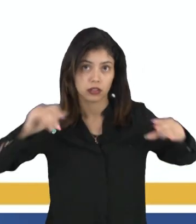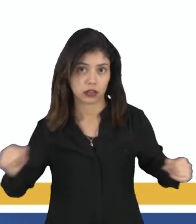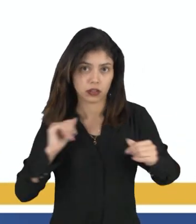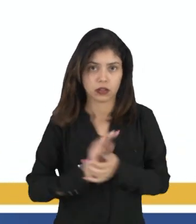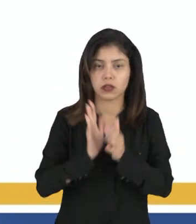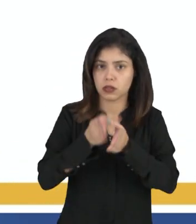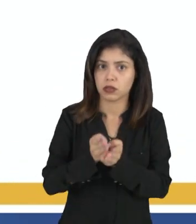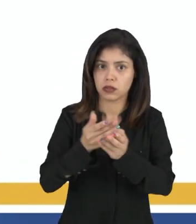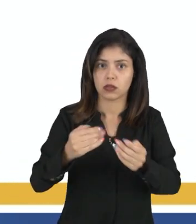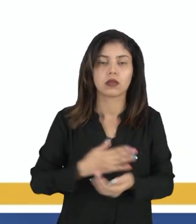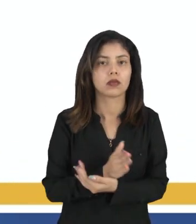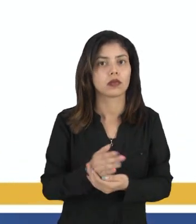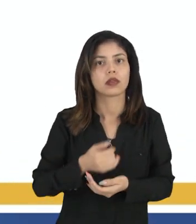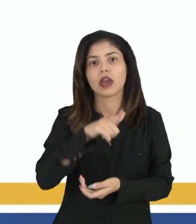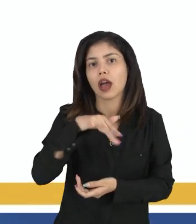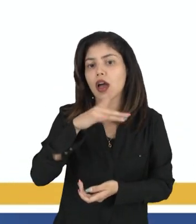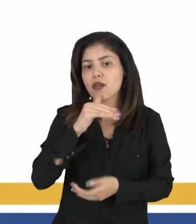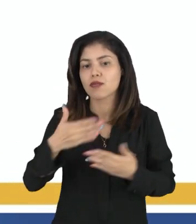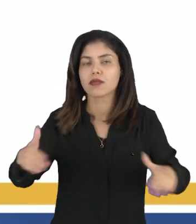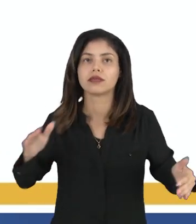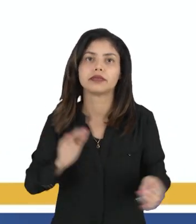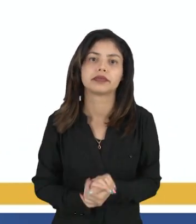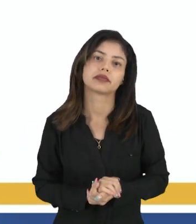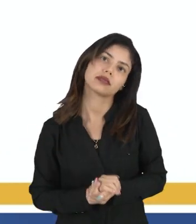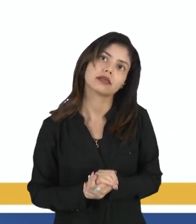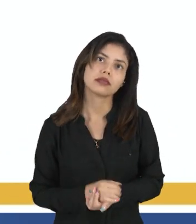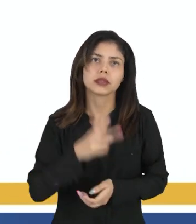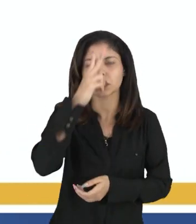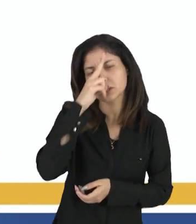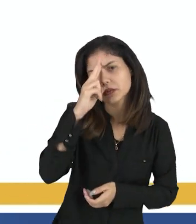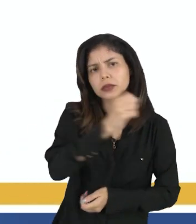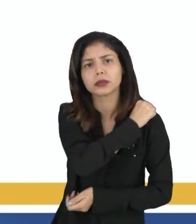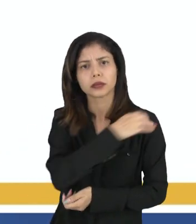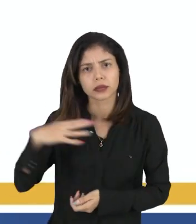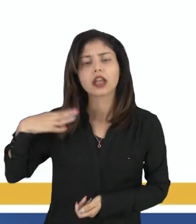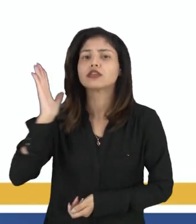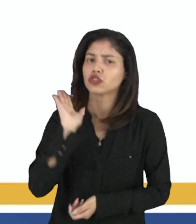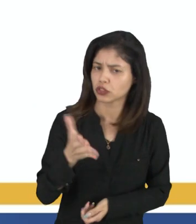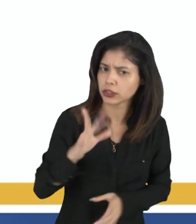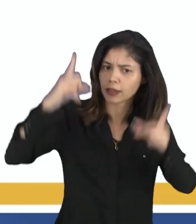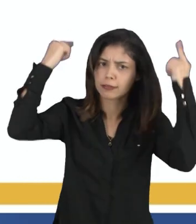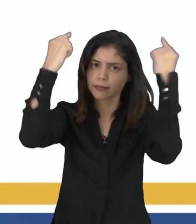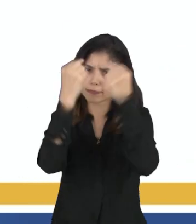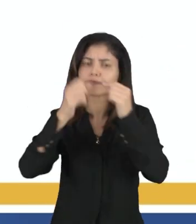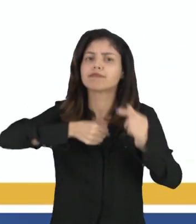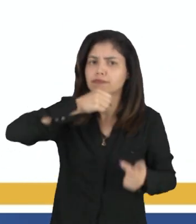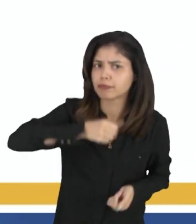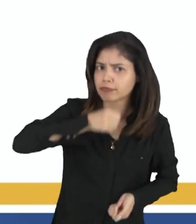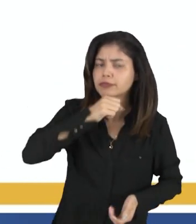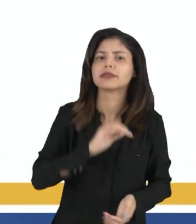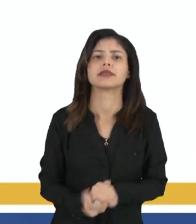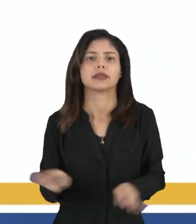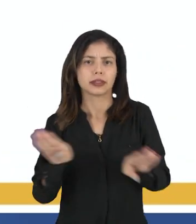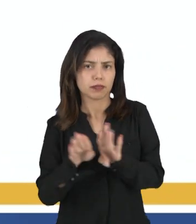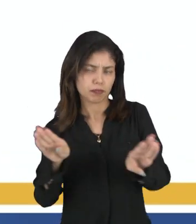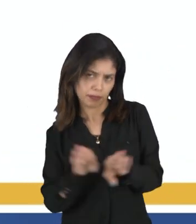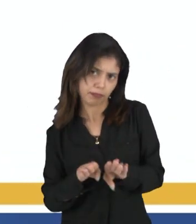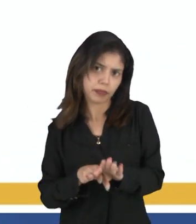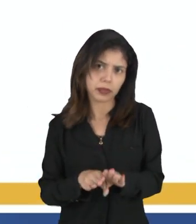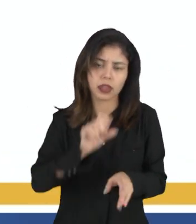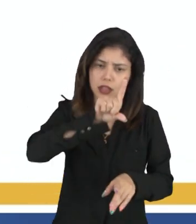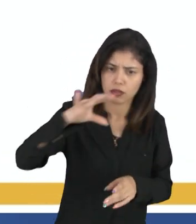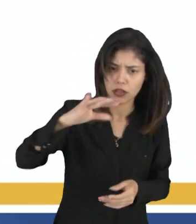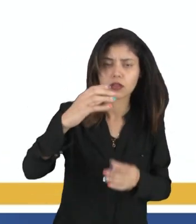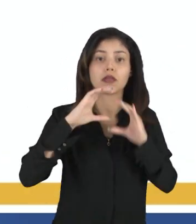terrestres ou aquáticos. Então observem que Aristóteles, lá na Grécia Antiga, ele já tentou ali montar, né, um sistema que classificava os